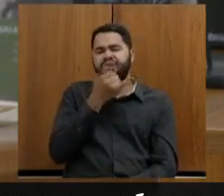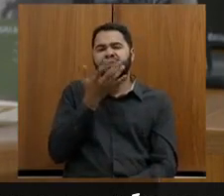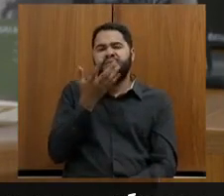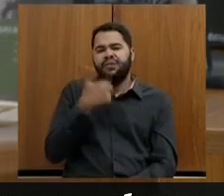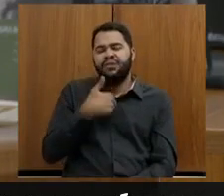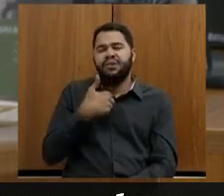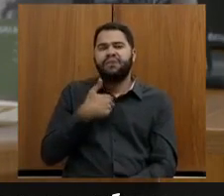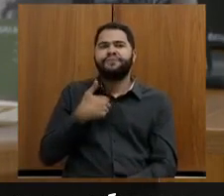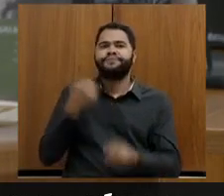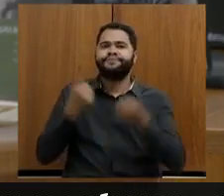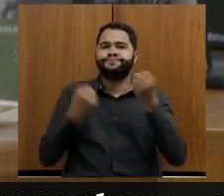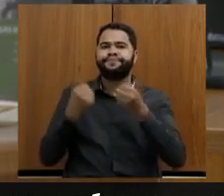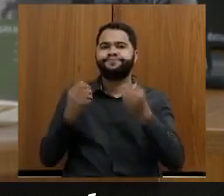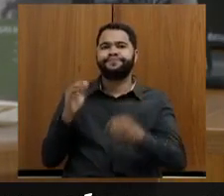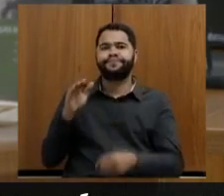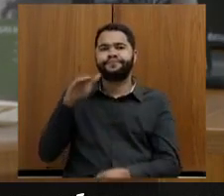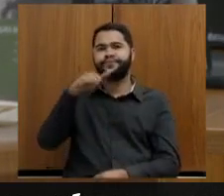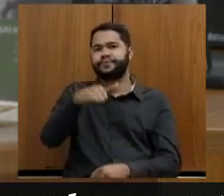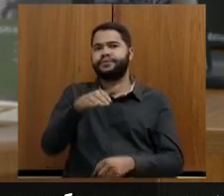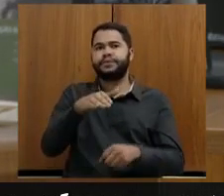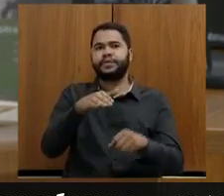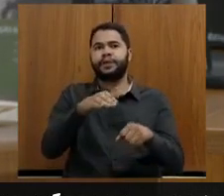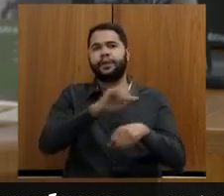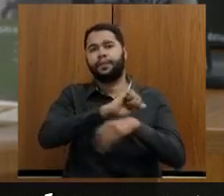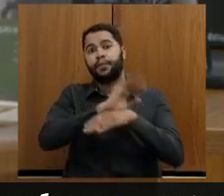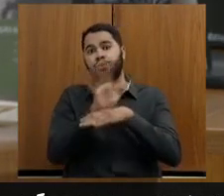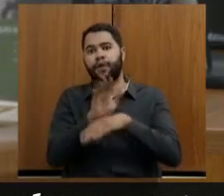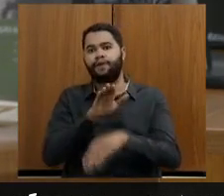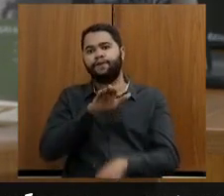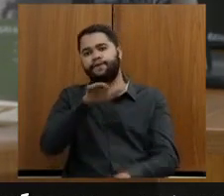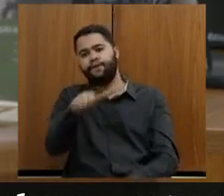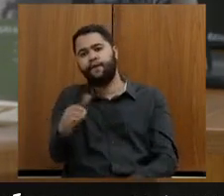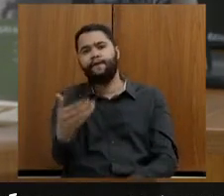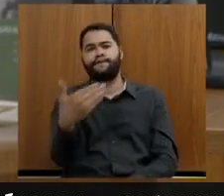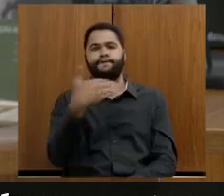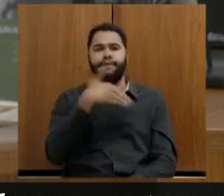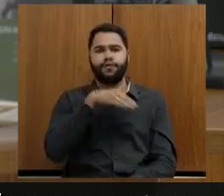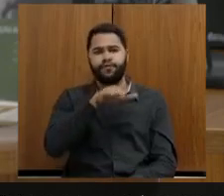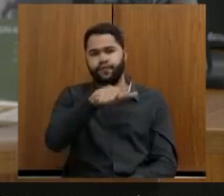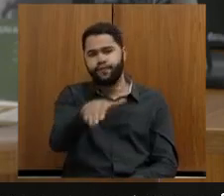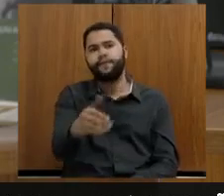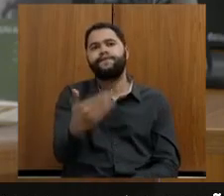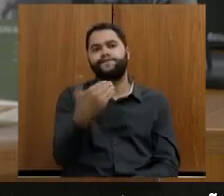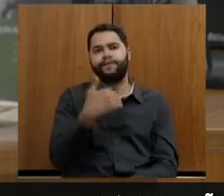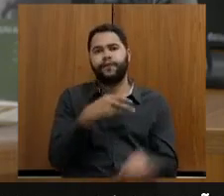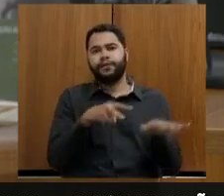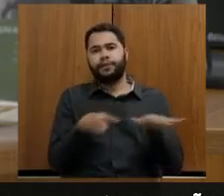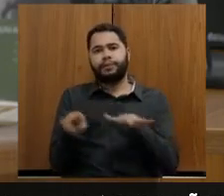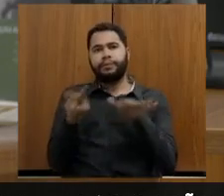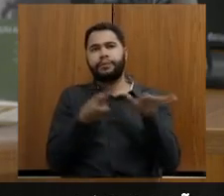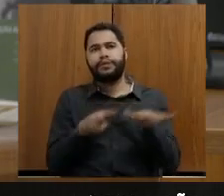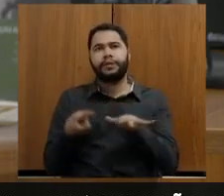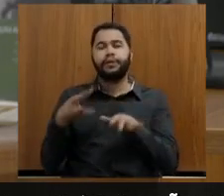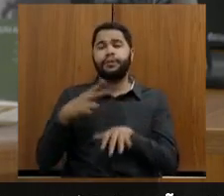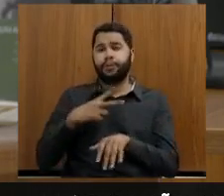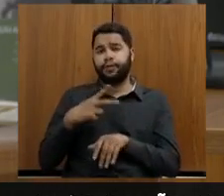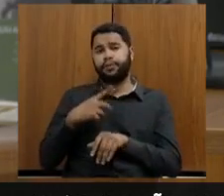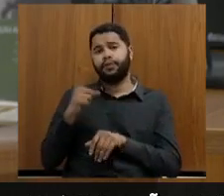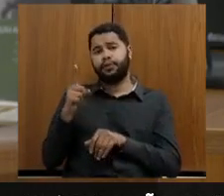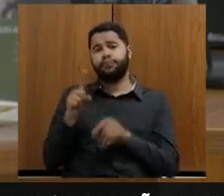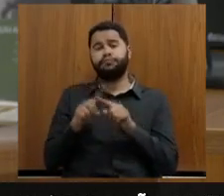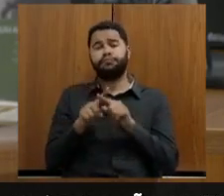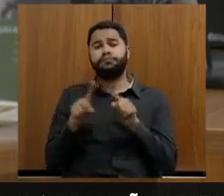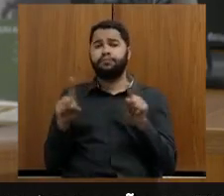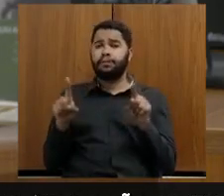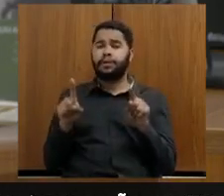eu vou muito de carro para Montes Claros praticamente toda semana vou e volto embora tá privatizada lá mais